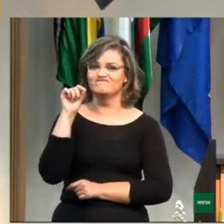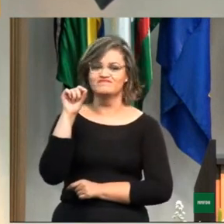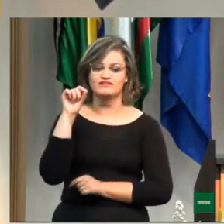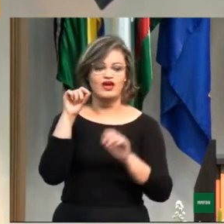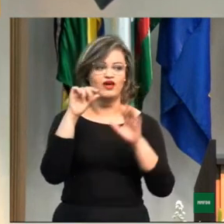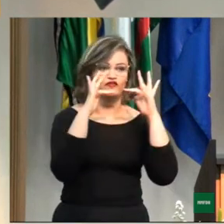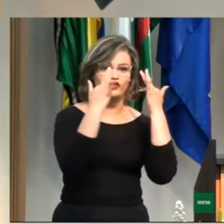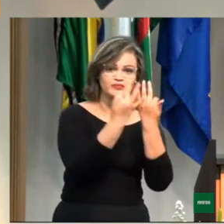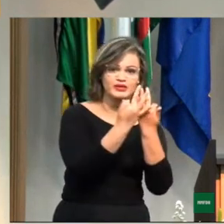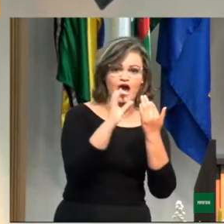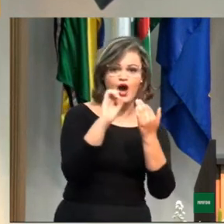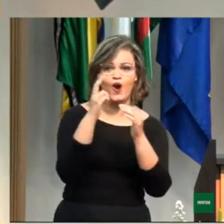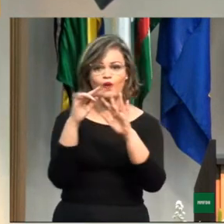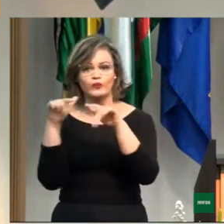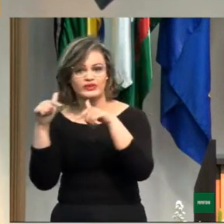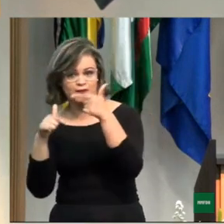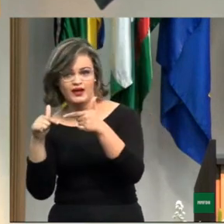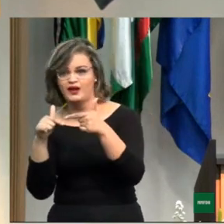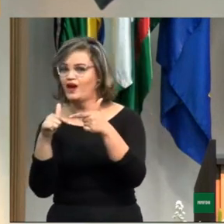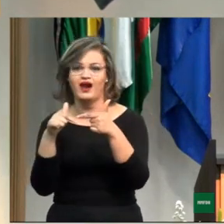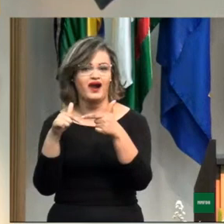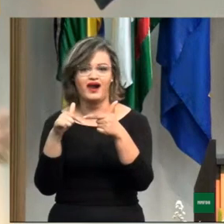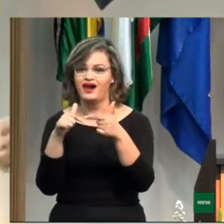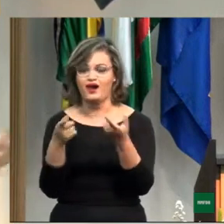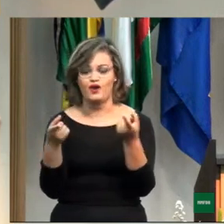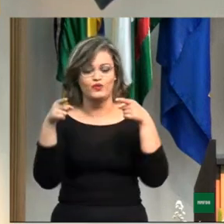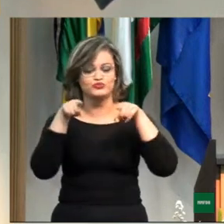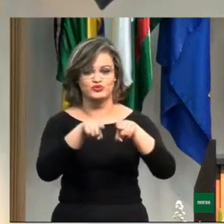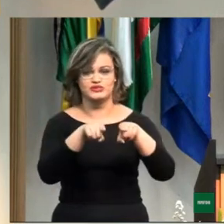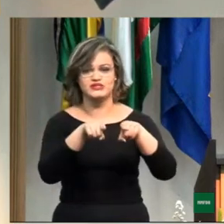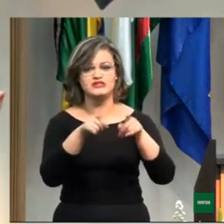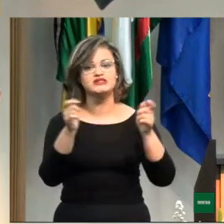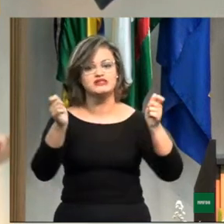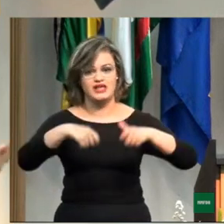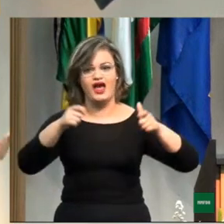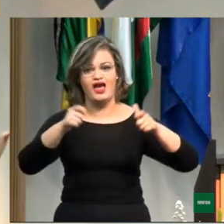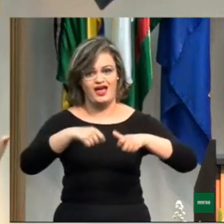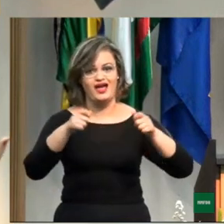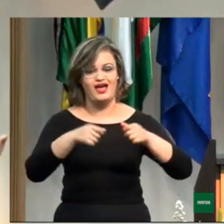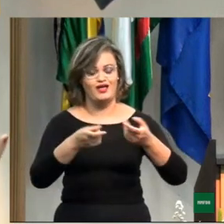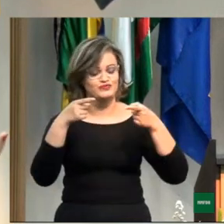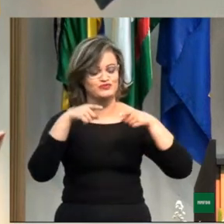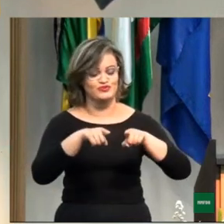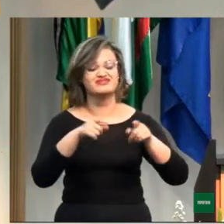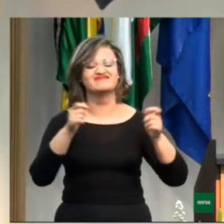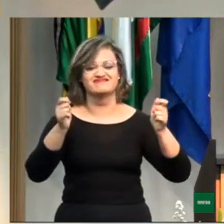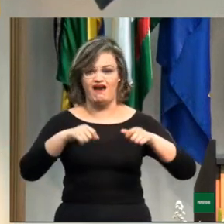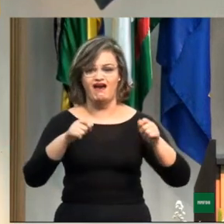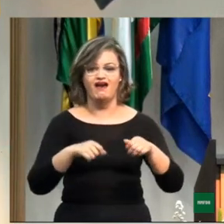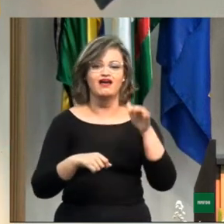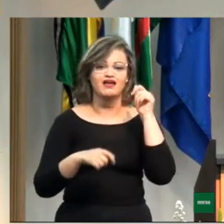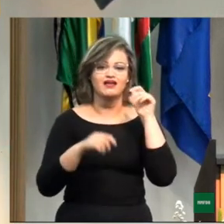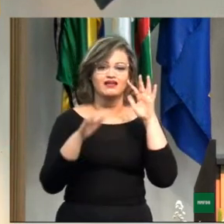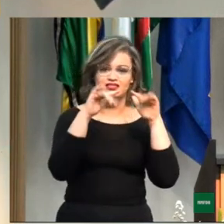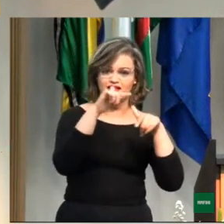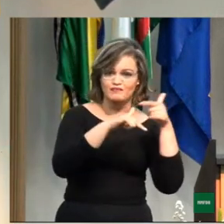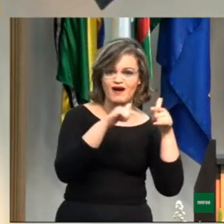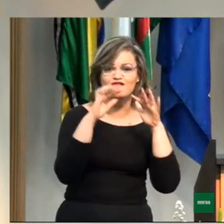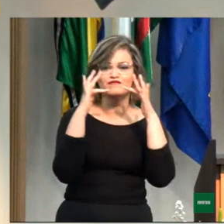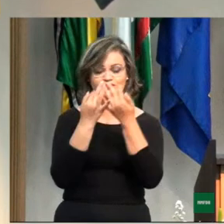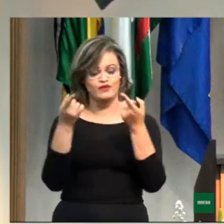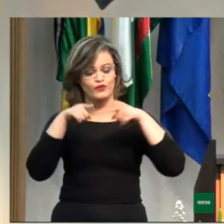o trabalho. Nós queremos poder abraçar todas essas coisas. Então, eu,